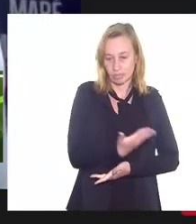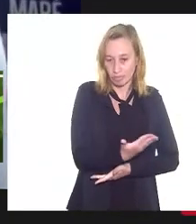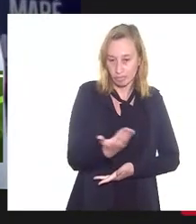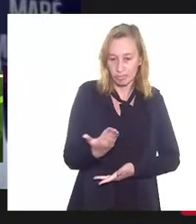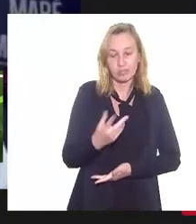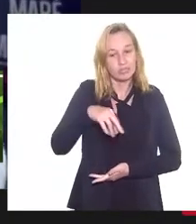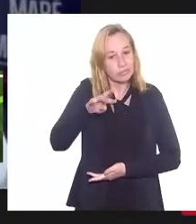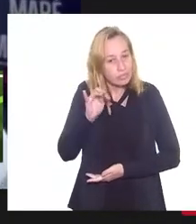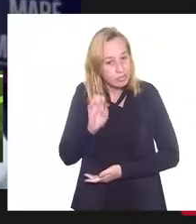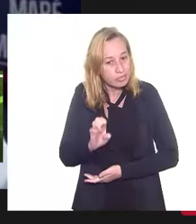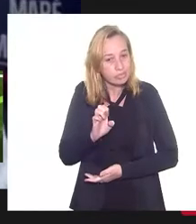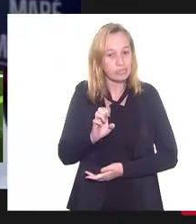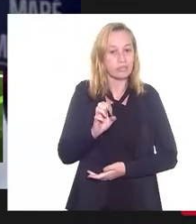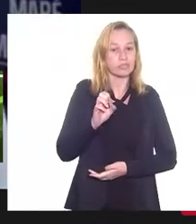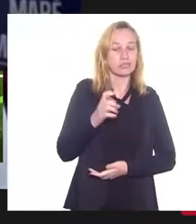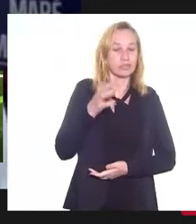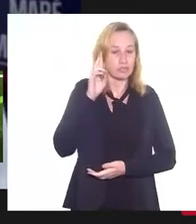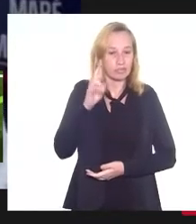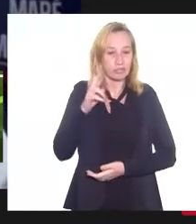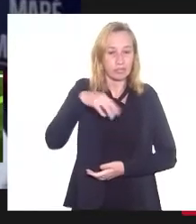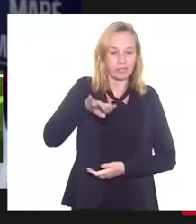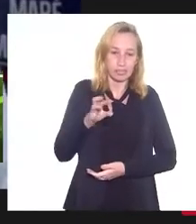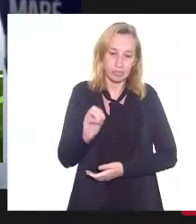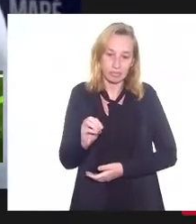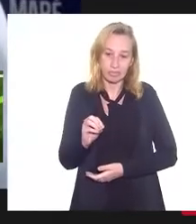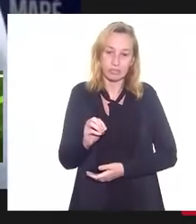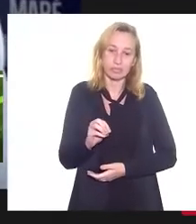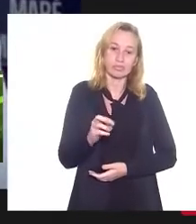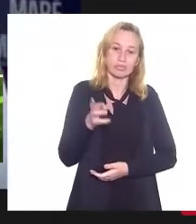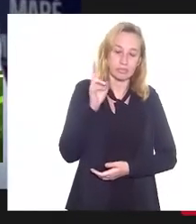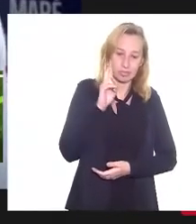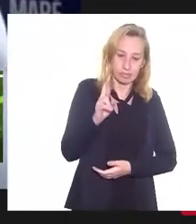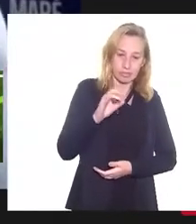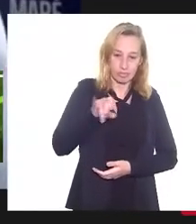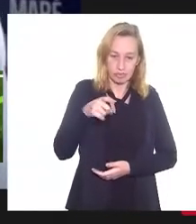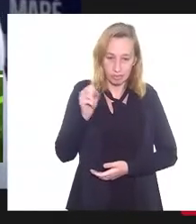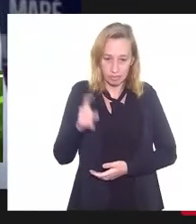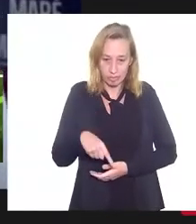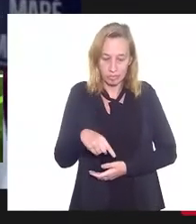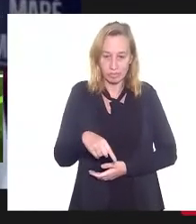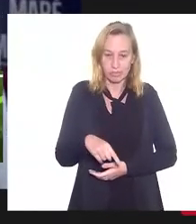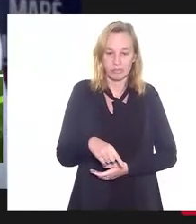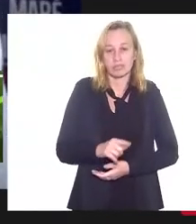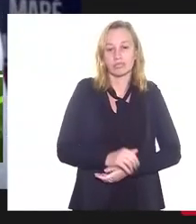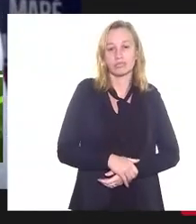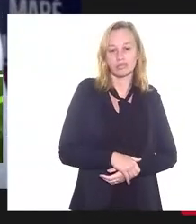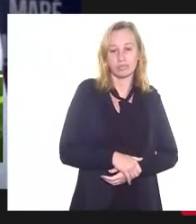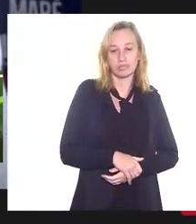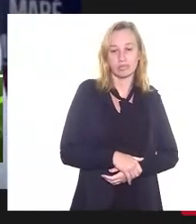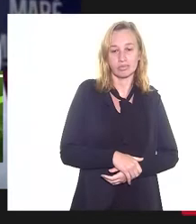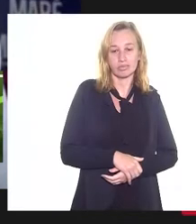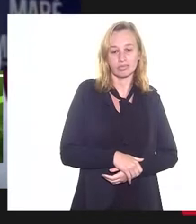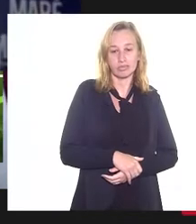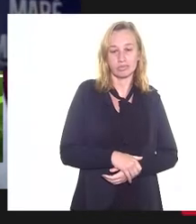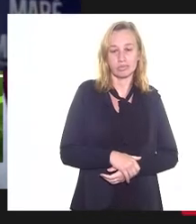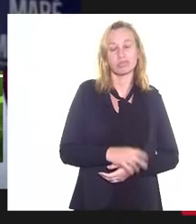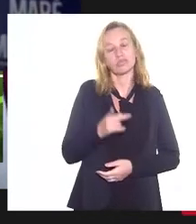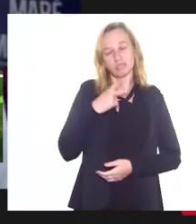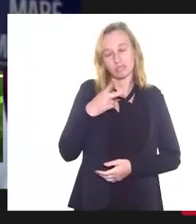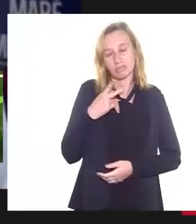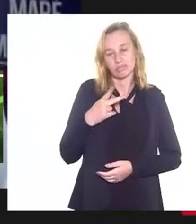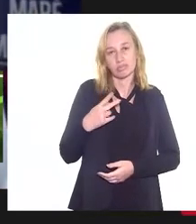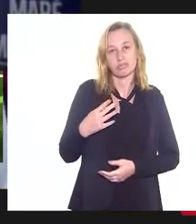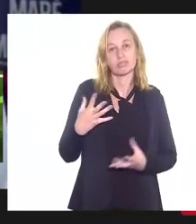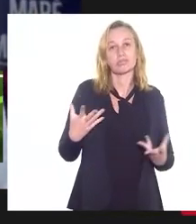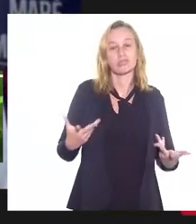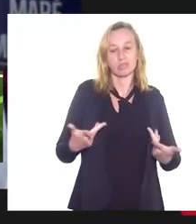querida Margarete, do senhor Marcelo Monteiro, do senhor Jassanã Gonçalves, por terem abrilhantado aí